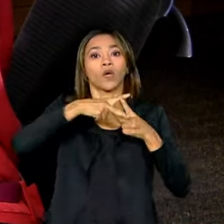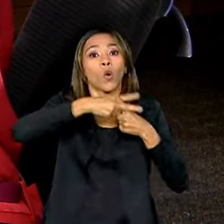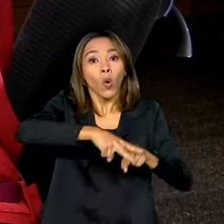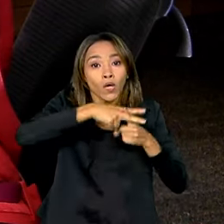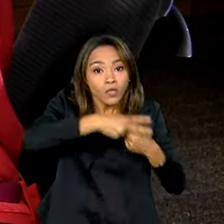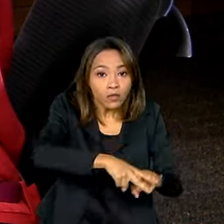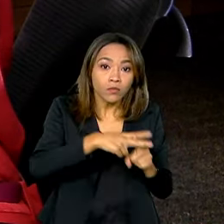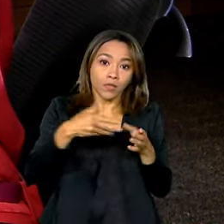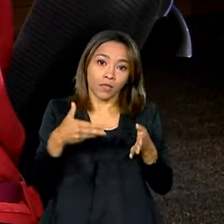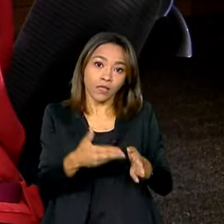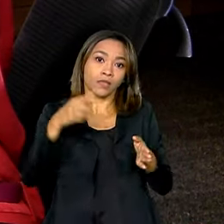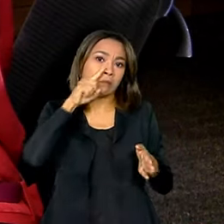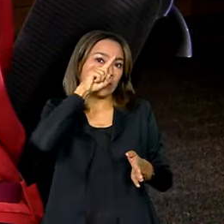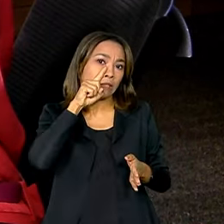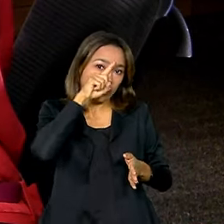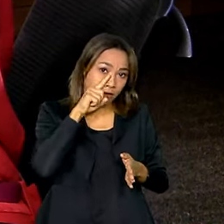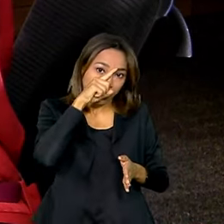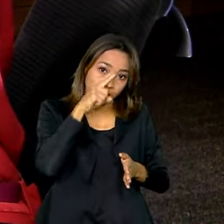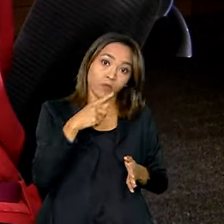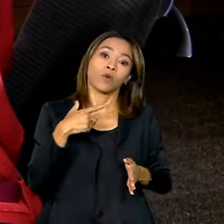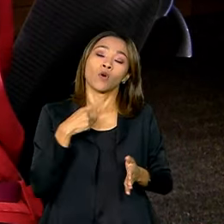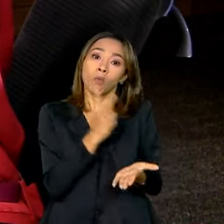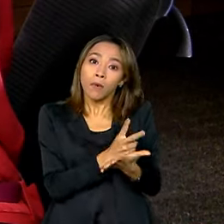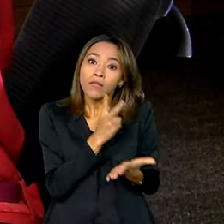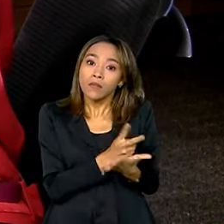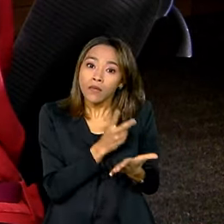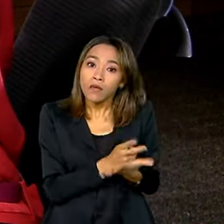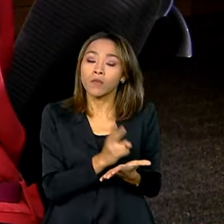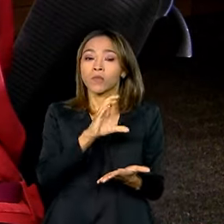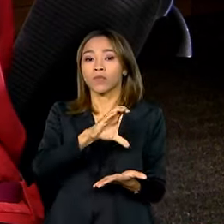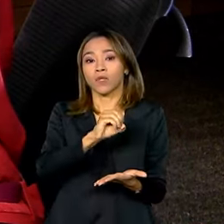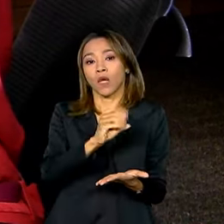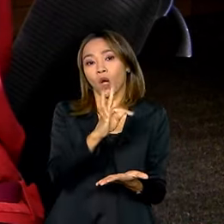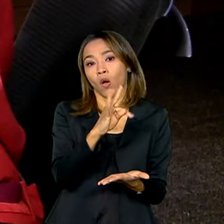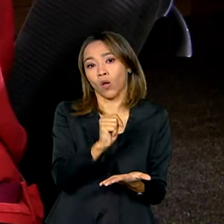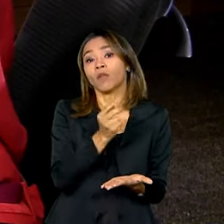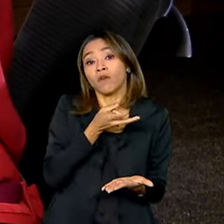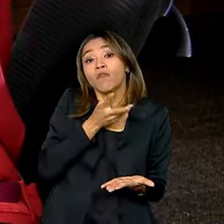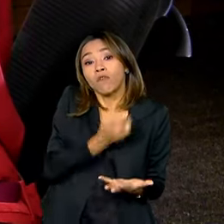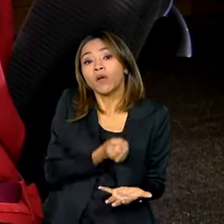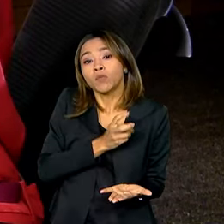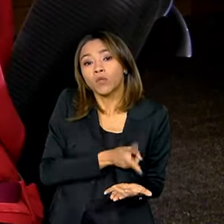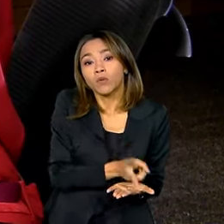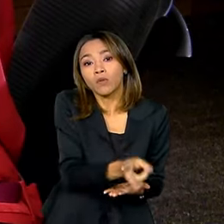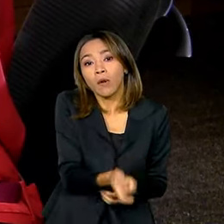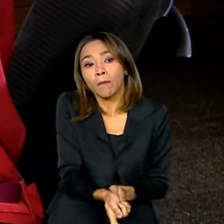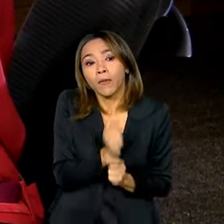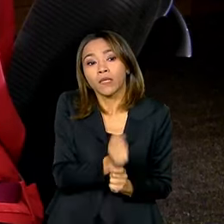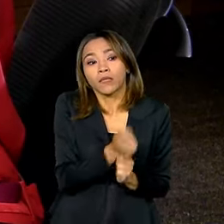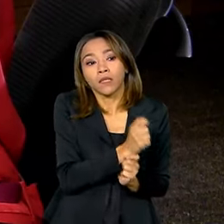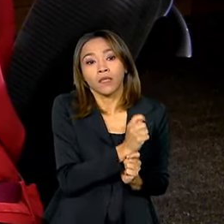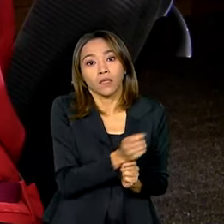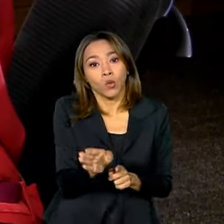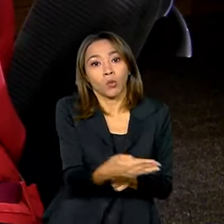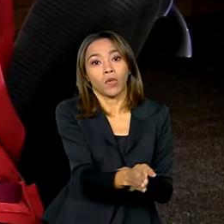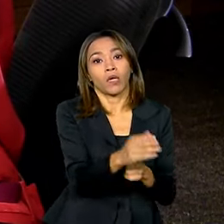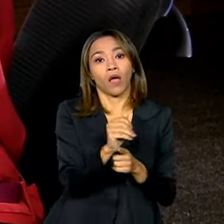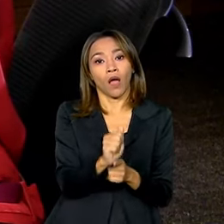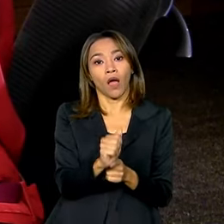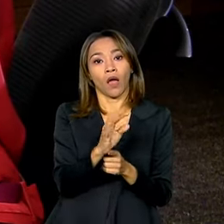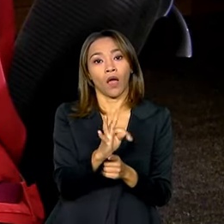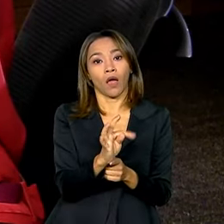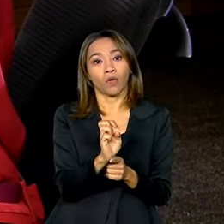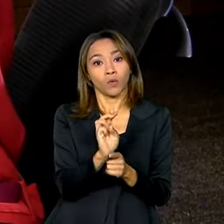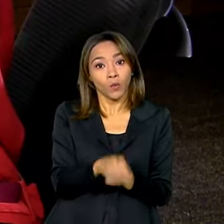estivemos preservada a nossa cota, nós vamos seguir pescando o atum, e isso é fundamental para o Rio